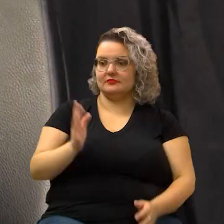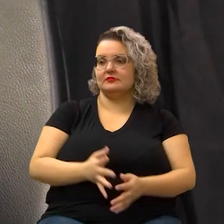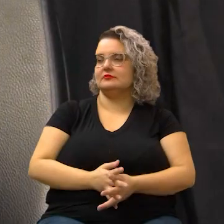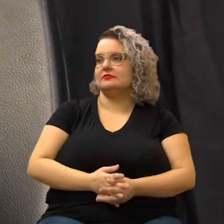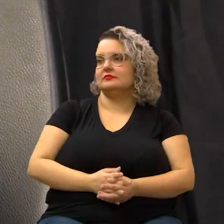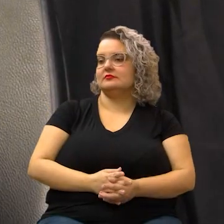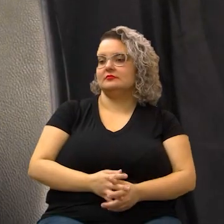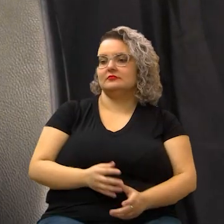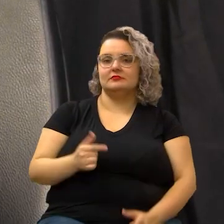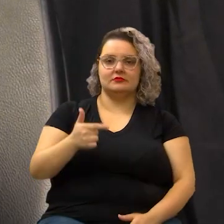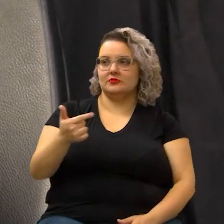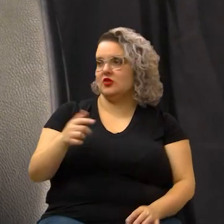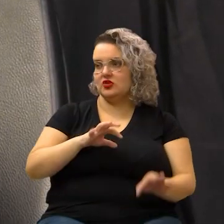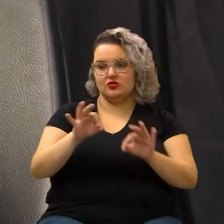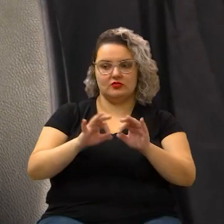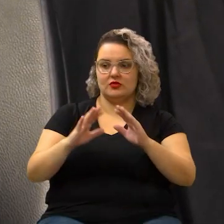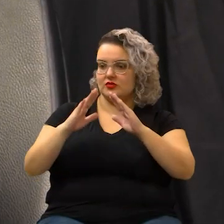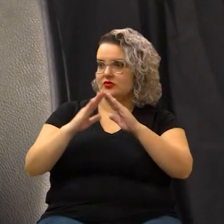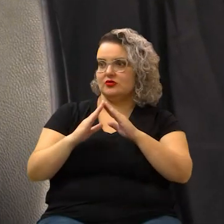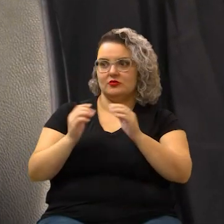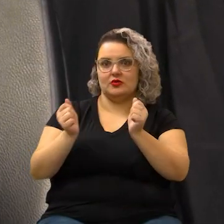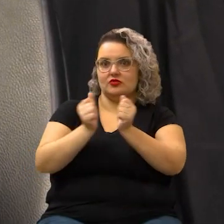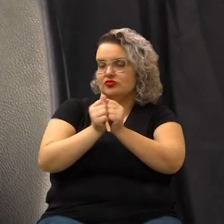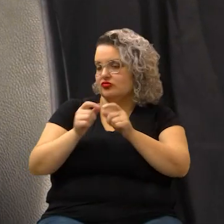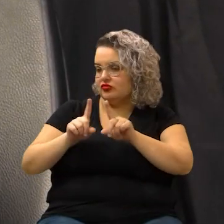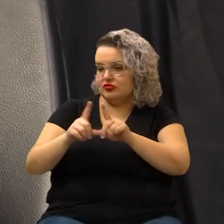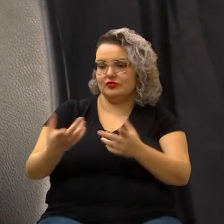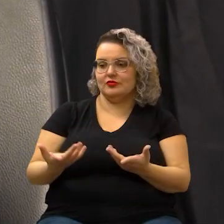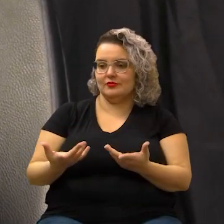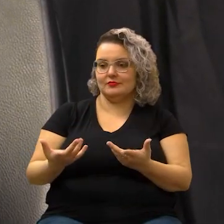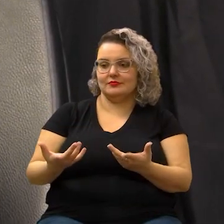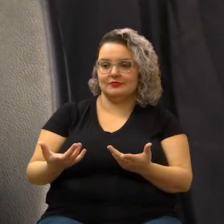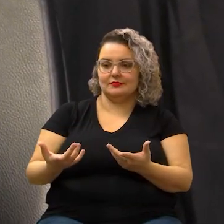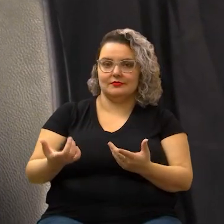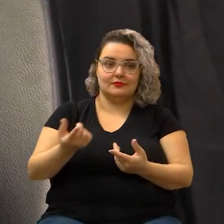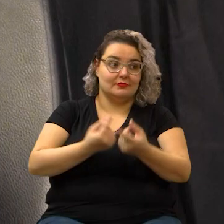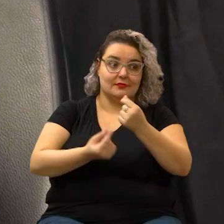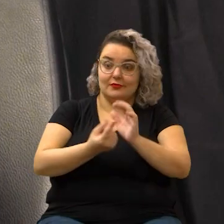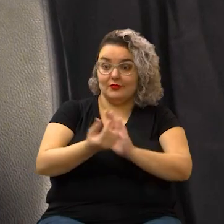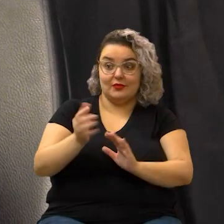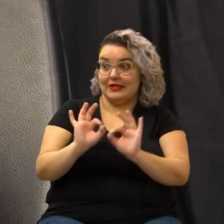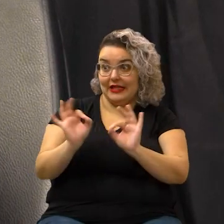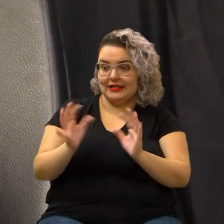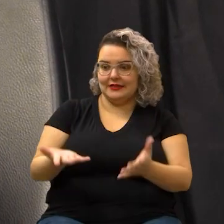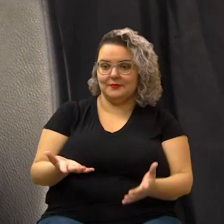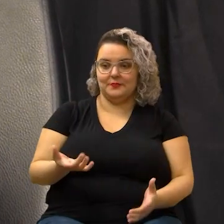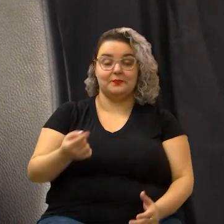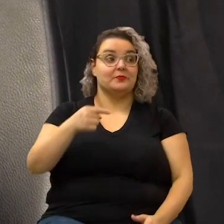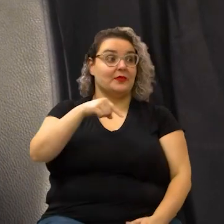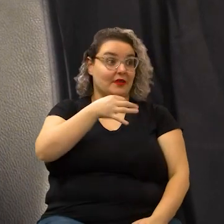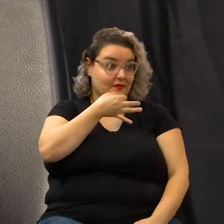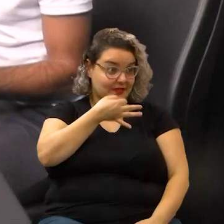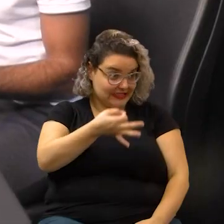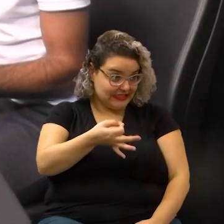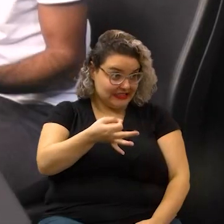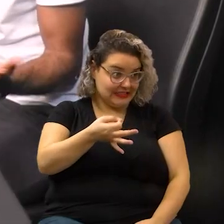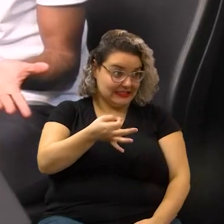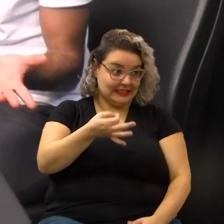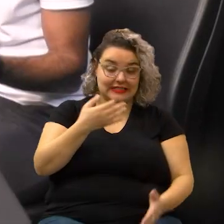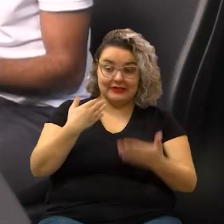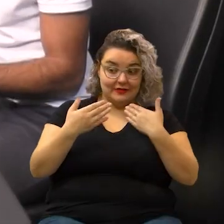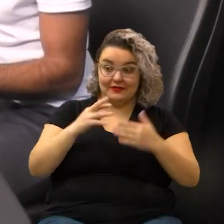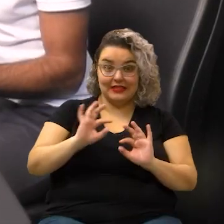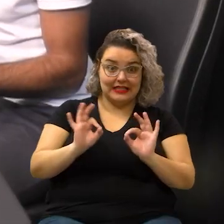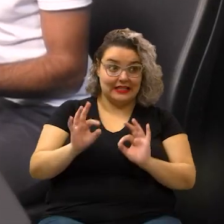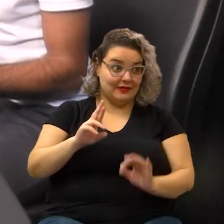ideia. A gente não tinha nem esse plano de morar junto. Claro. A gente não conversou nem antes disso. Você que sugeriu